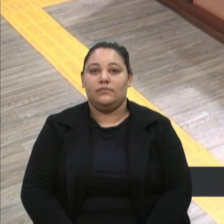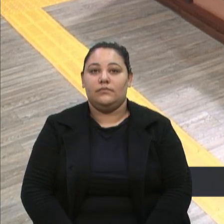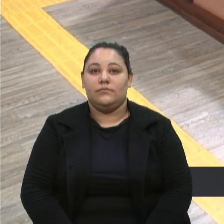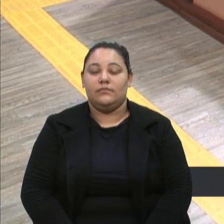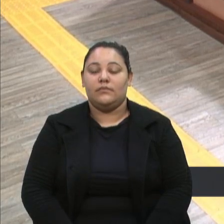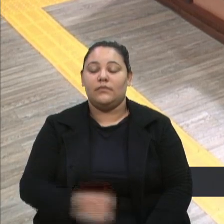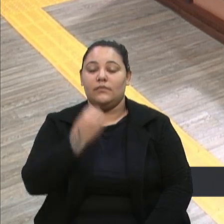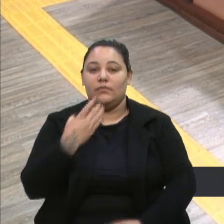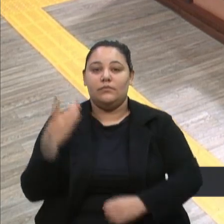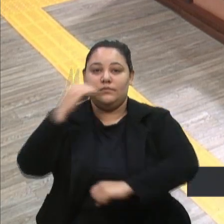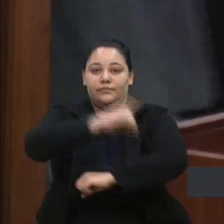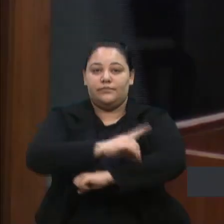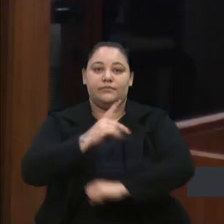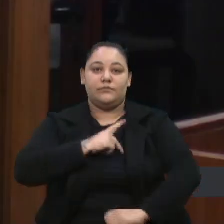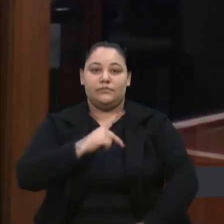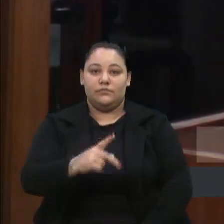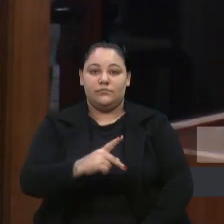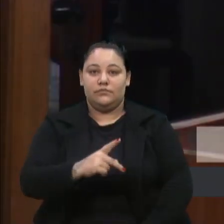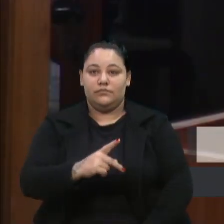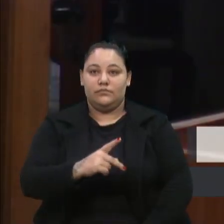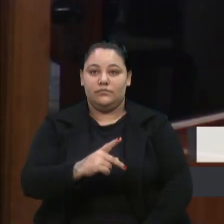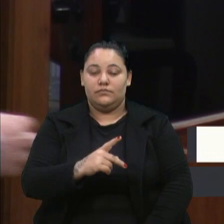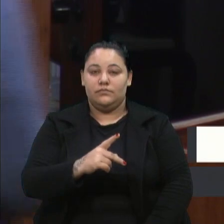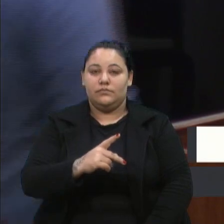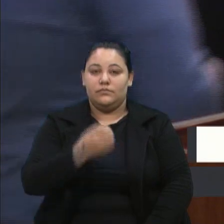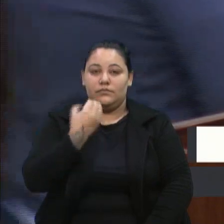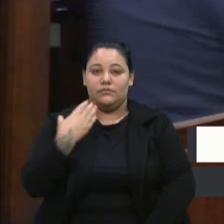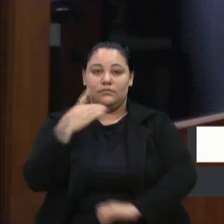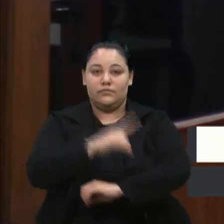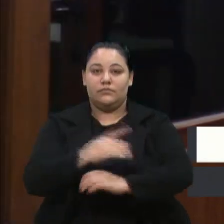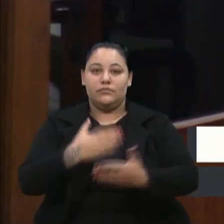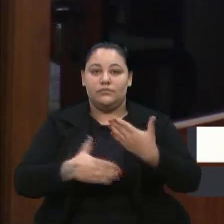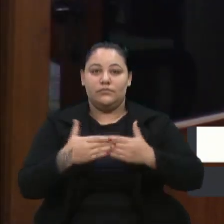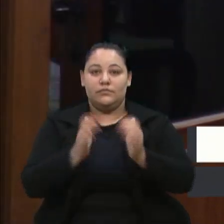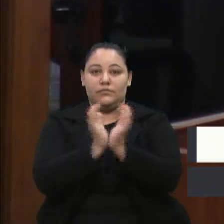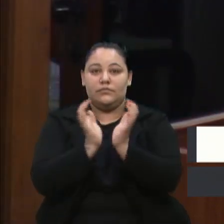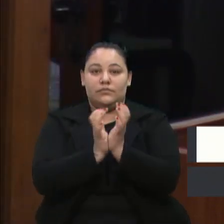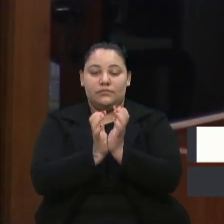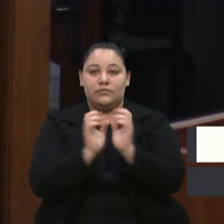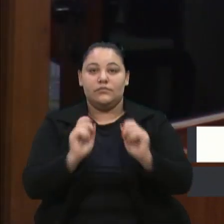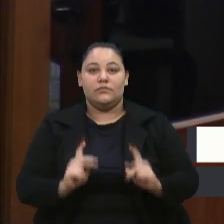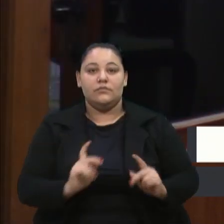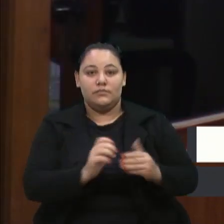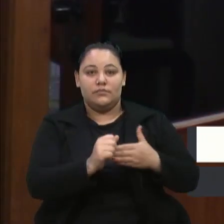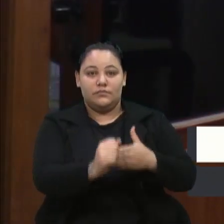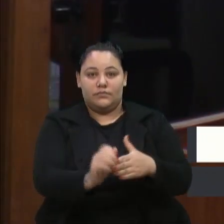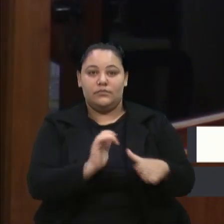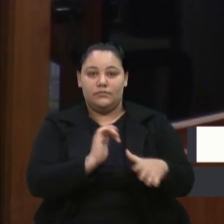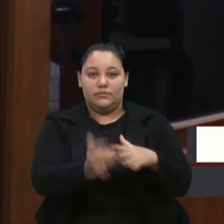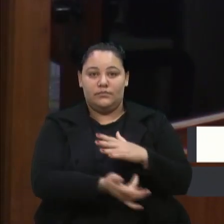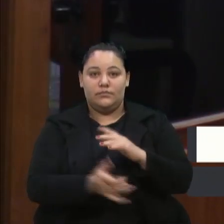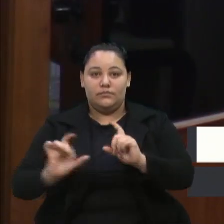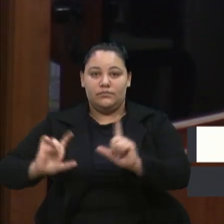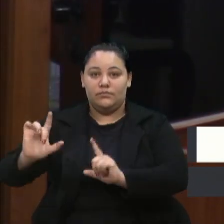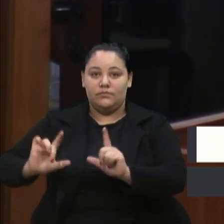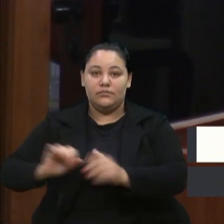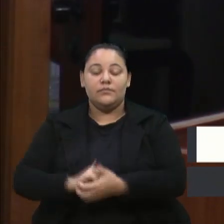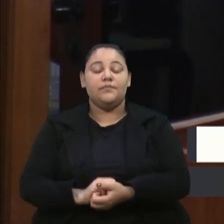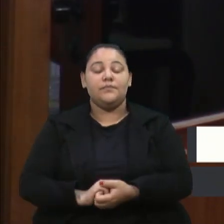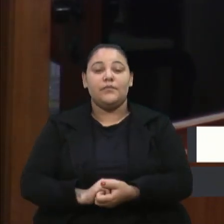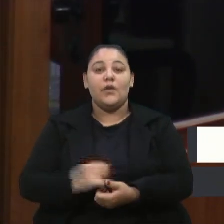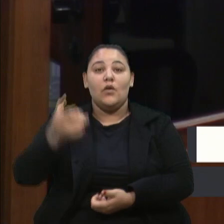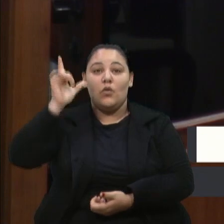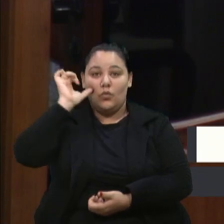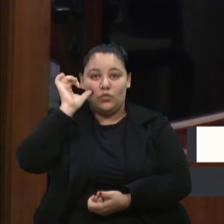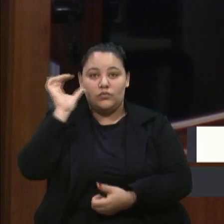Bom dia, senhor presidente. Bom dia, caros colegas, quem nos acompanha. Ontem foi uma data marcante